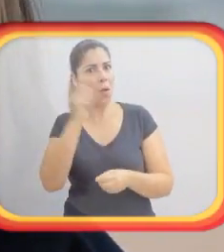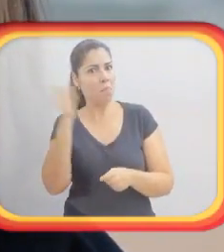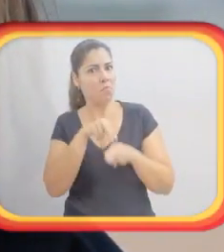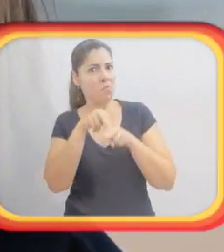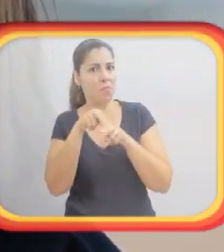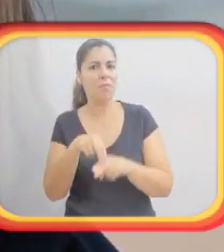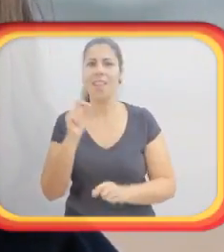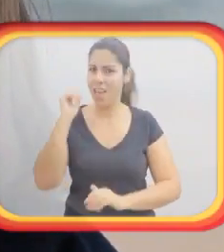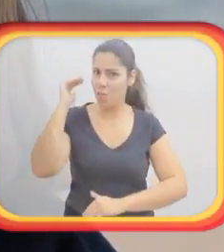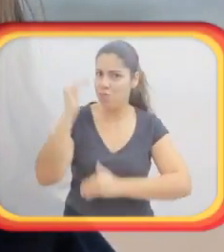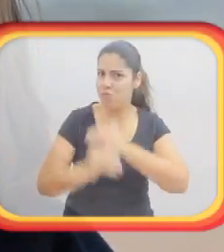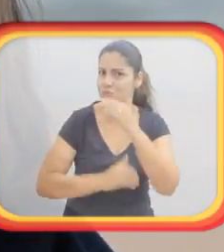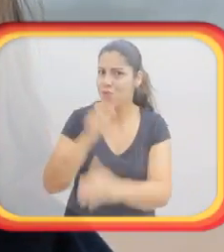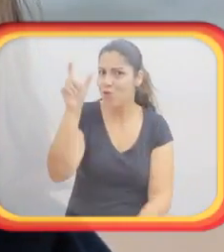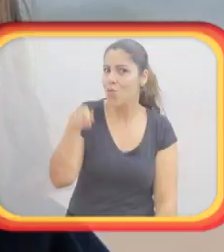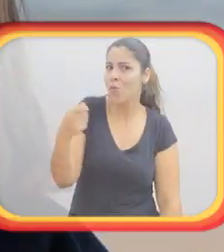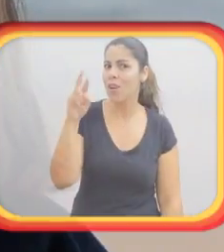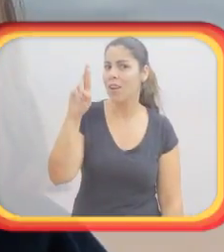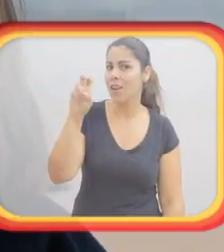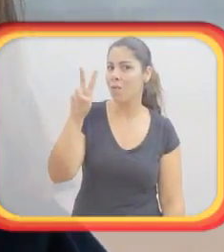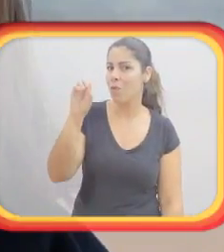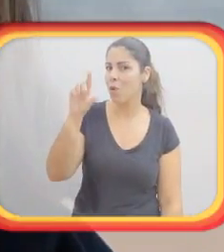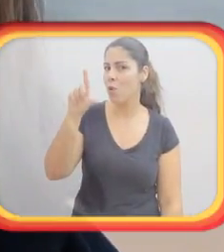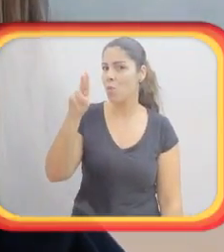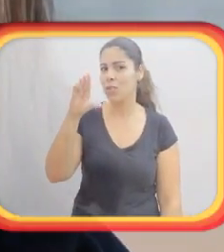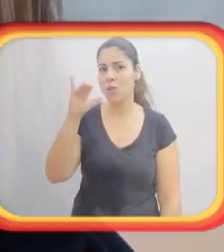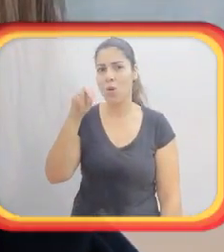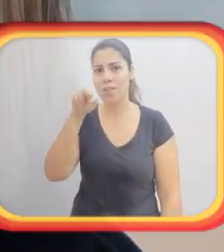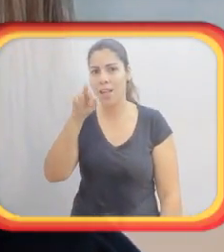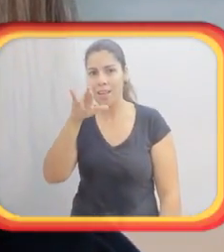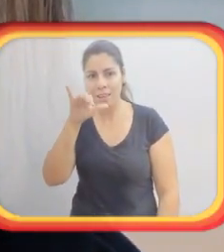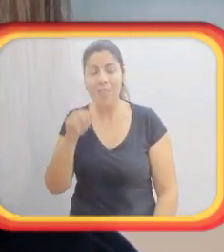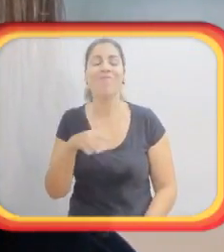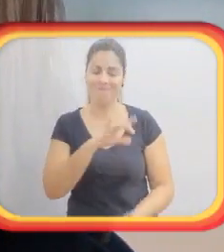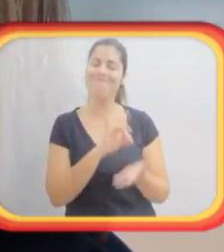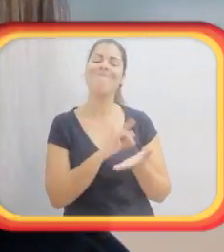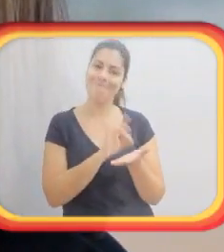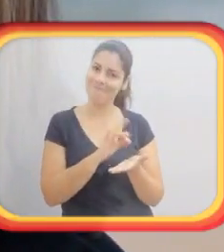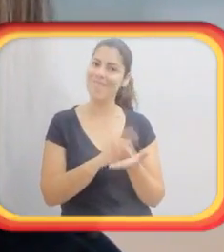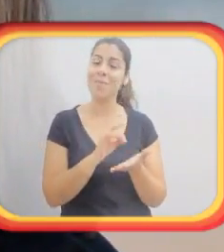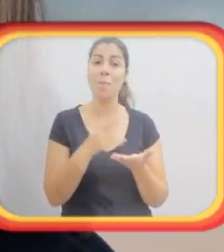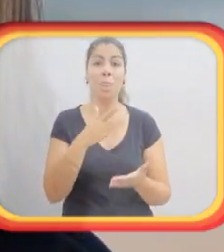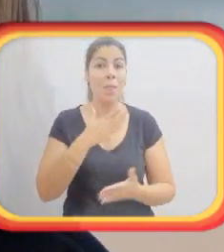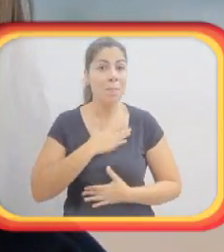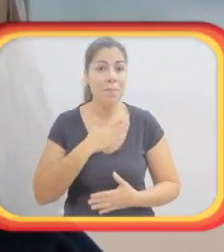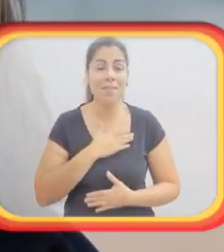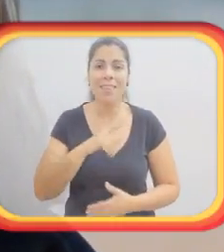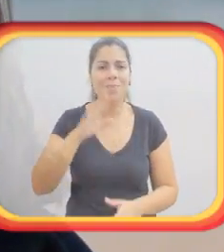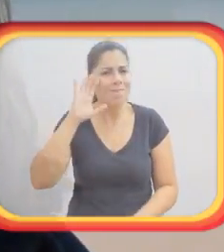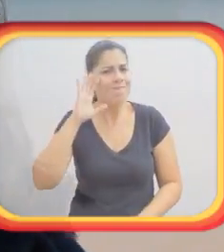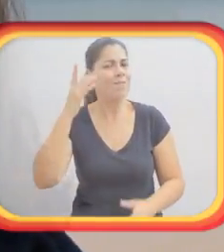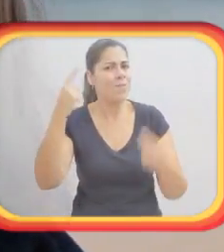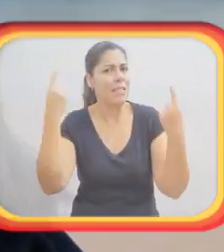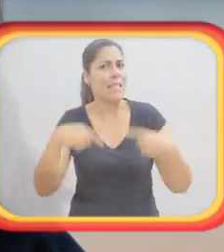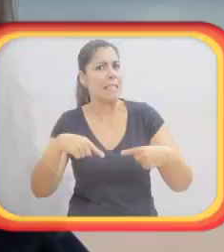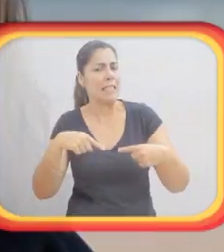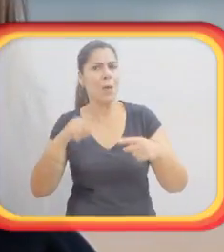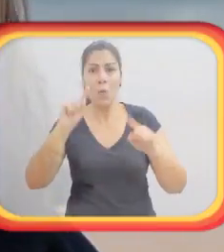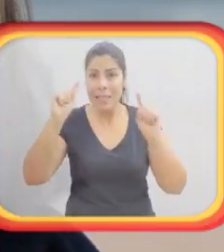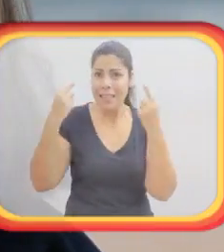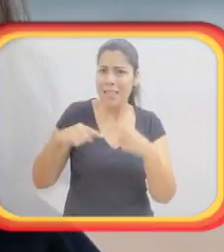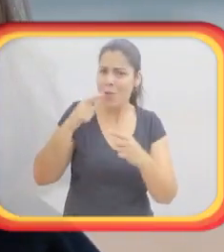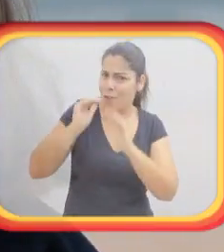nem pensar, não é? De maneira que iniciar-me no surf foi assim uma coisa que espantou muita gente. Revolucionária.